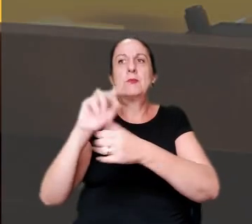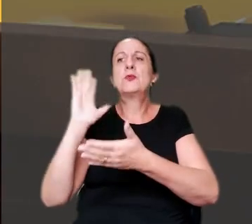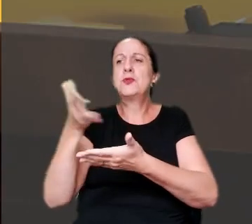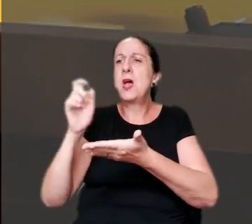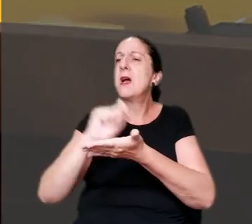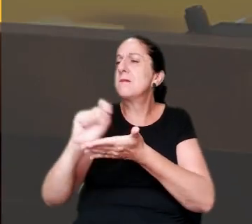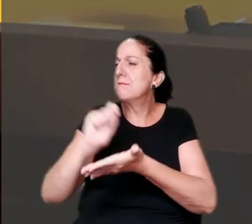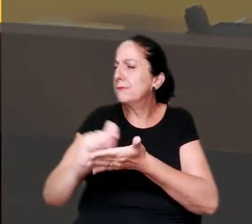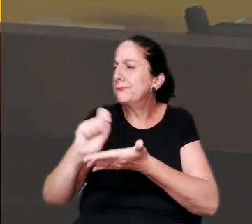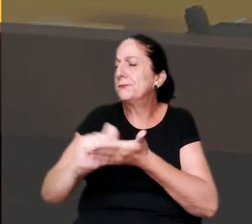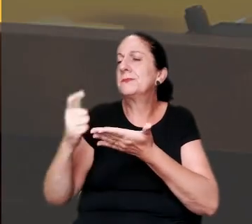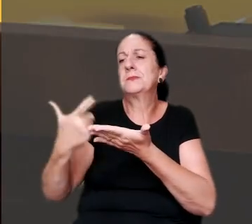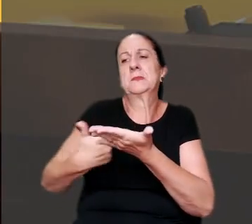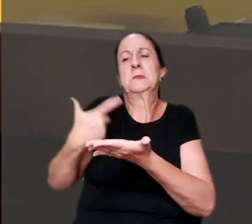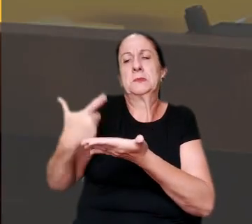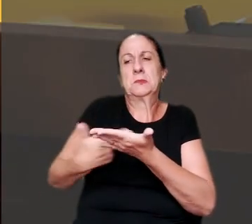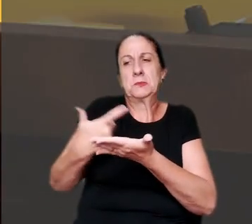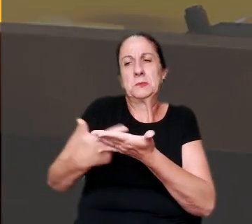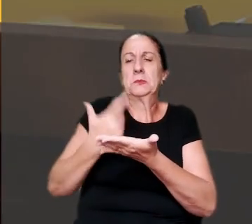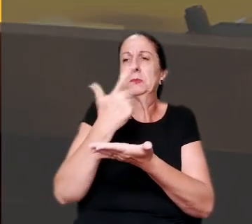Então, professores que tinham escrito livros.